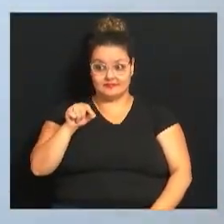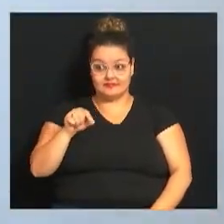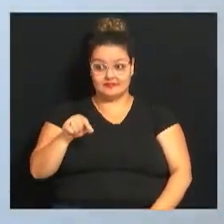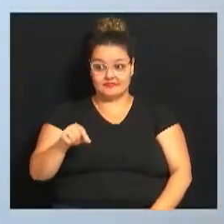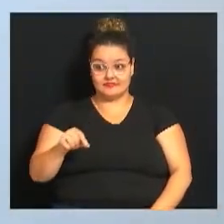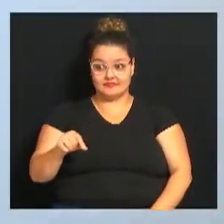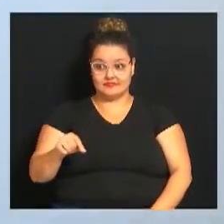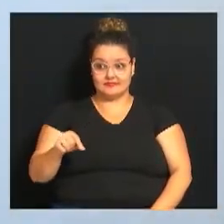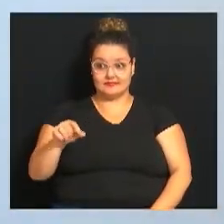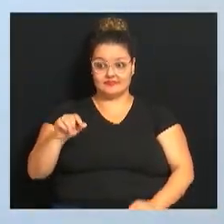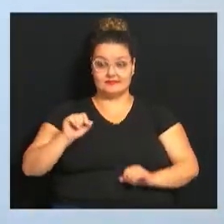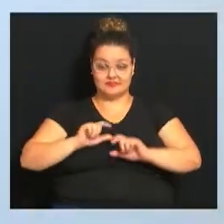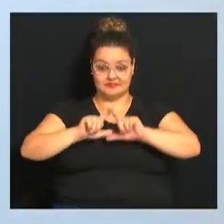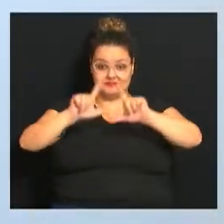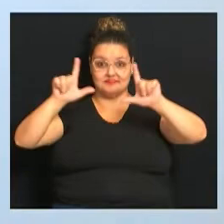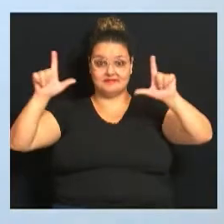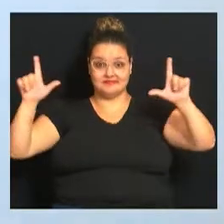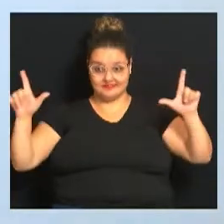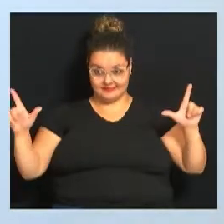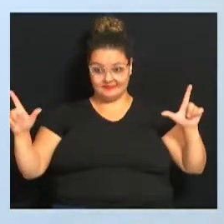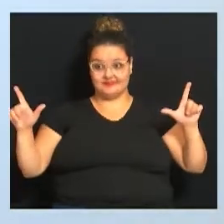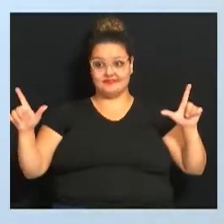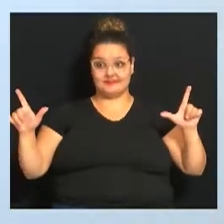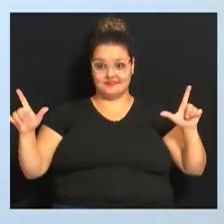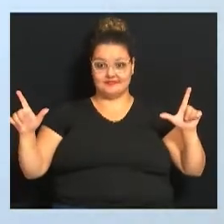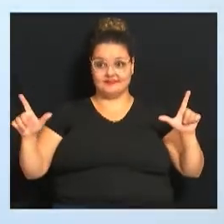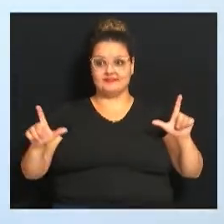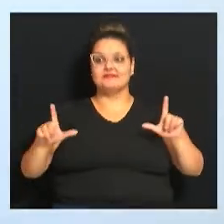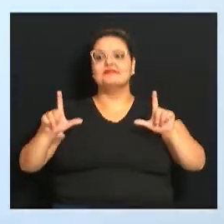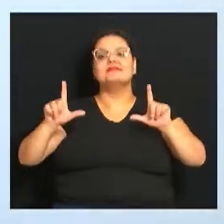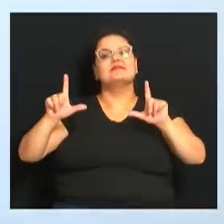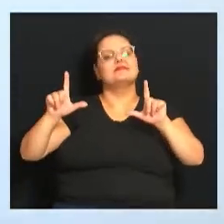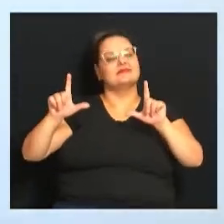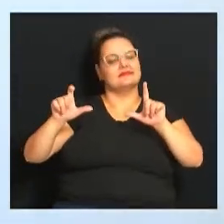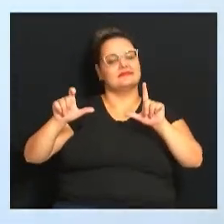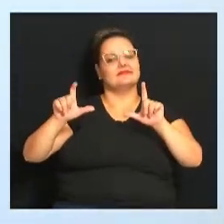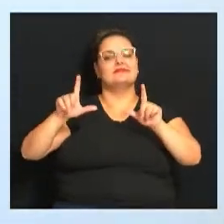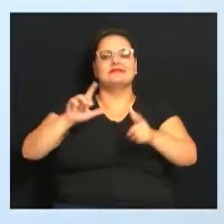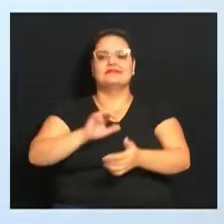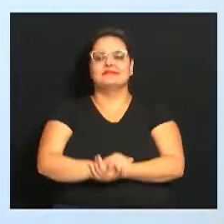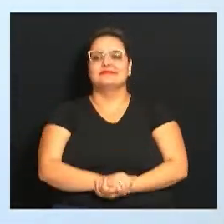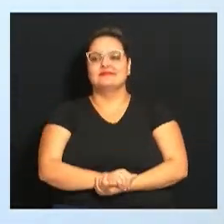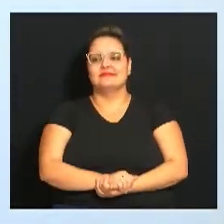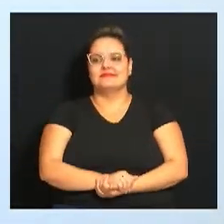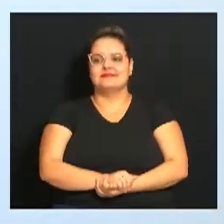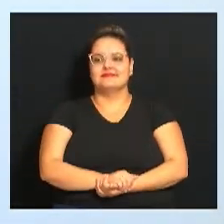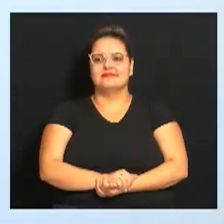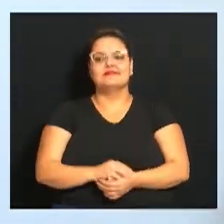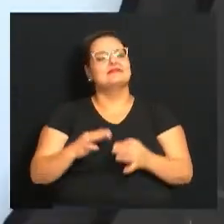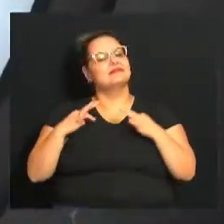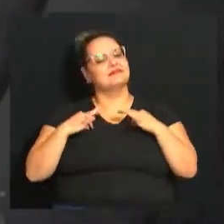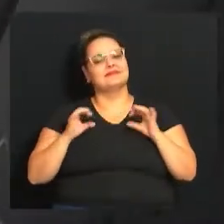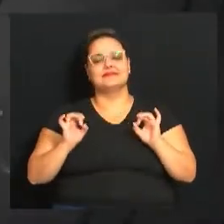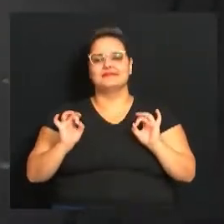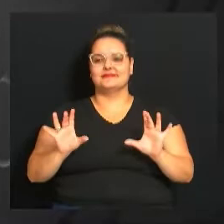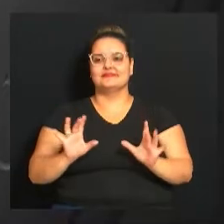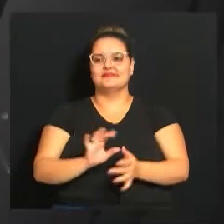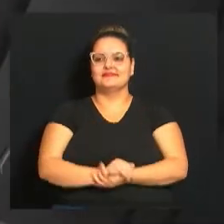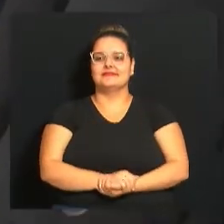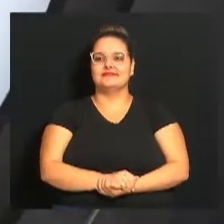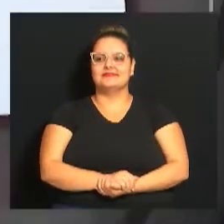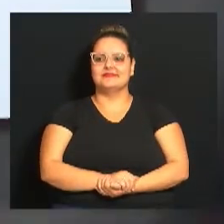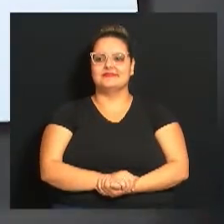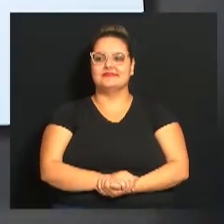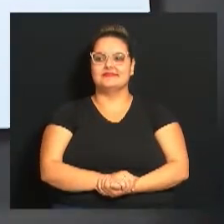gente vem nesse painel aqui e tira aquela foto para mostrar e exibir o look novo.